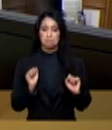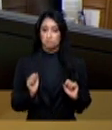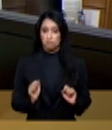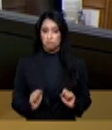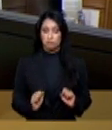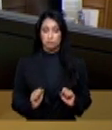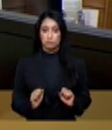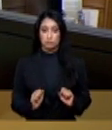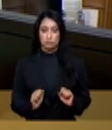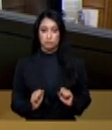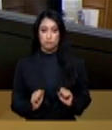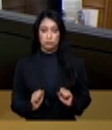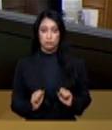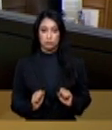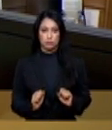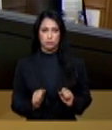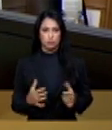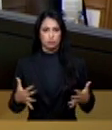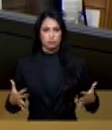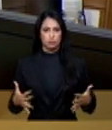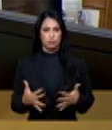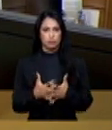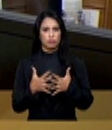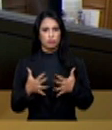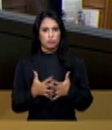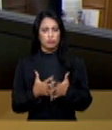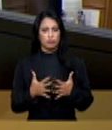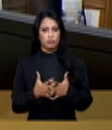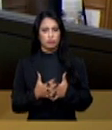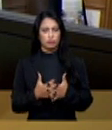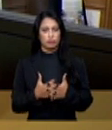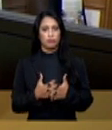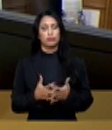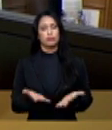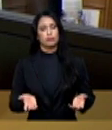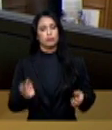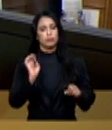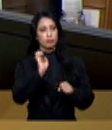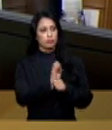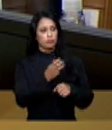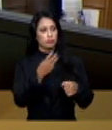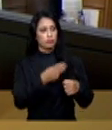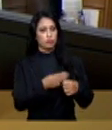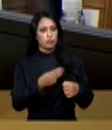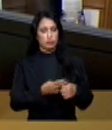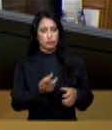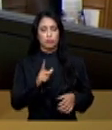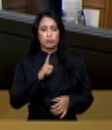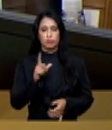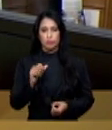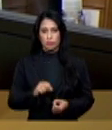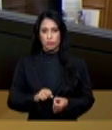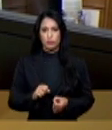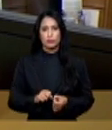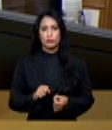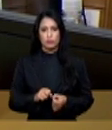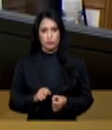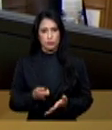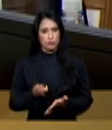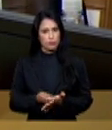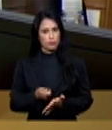possibilidade de intervenção que o ente Federal está a fazer de forma